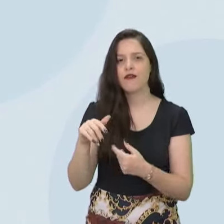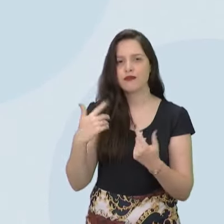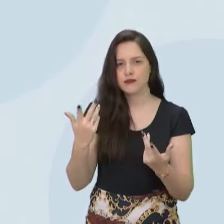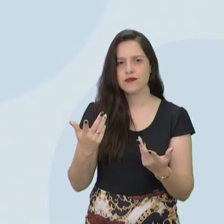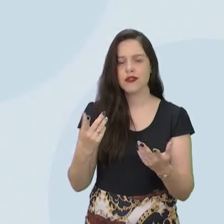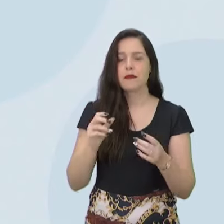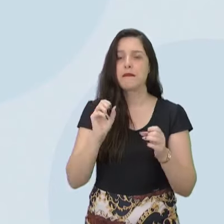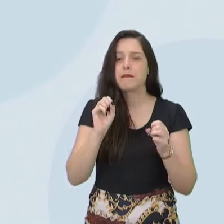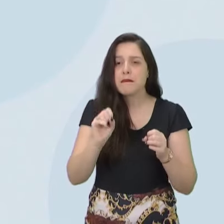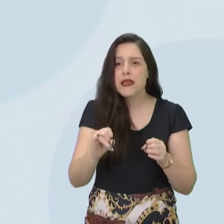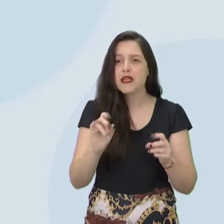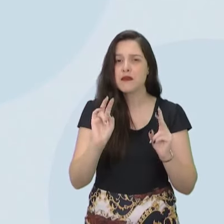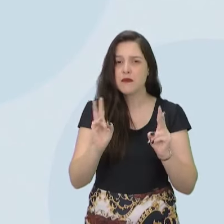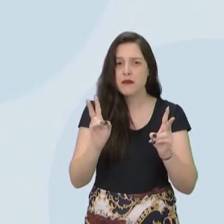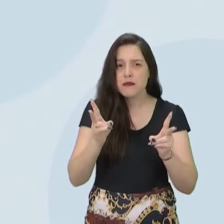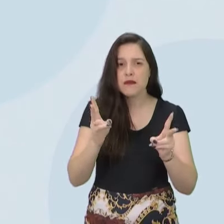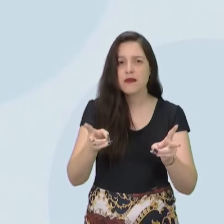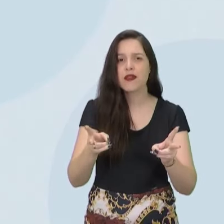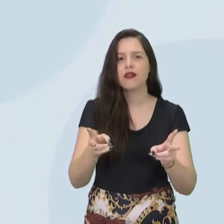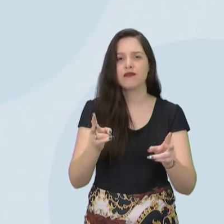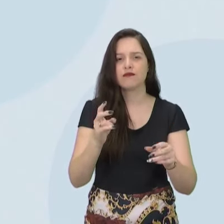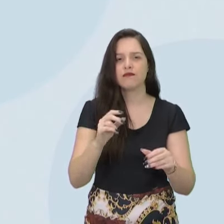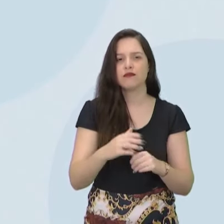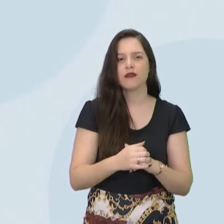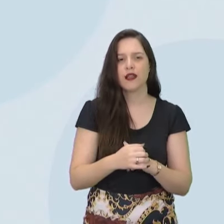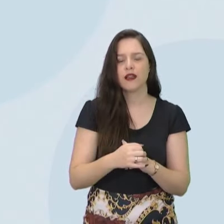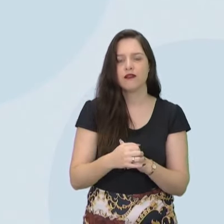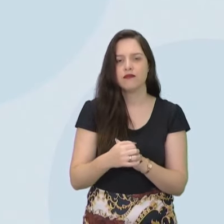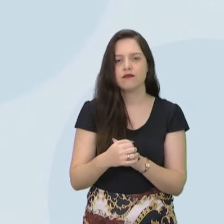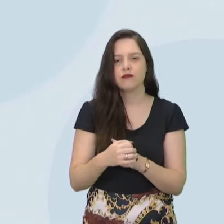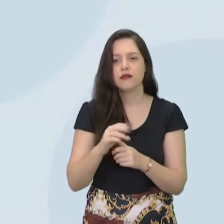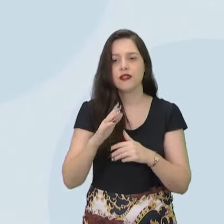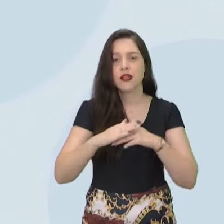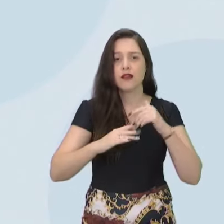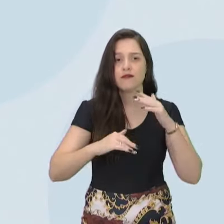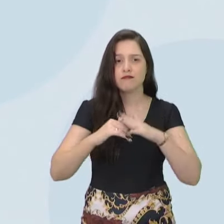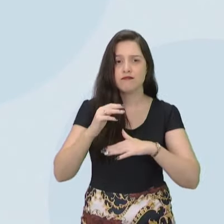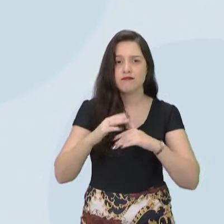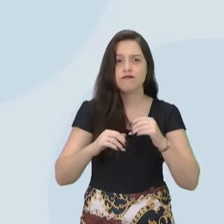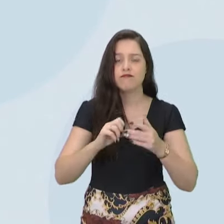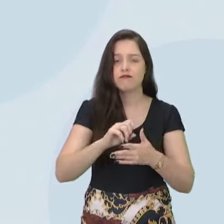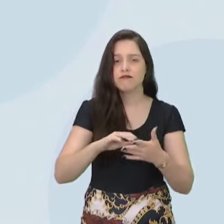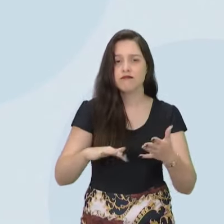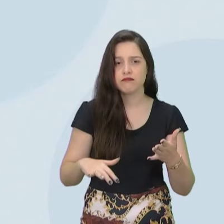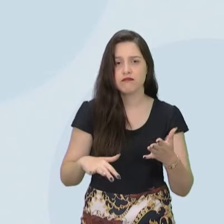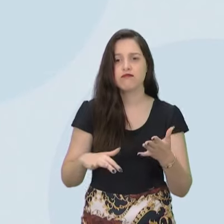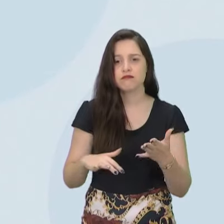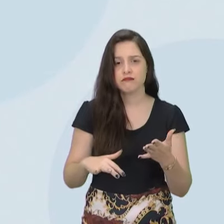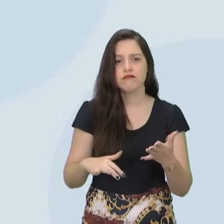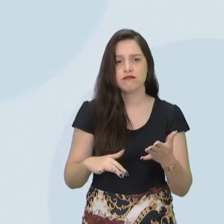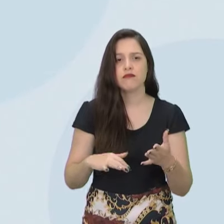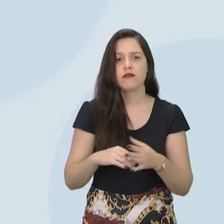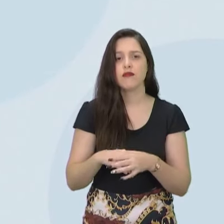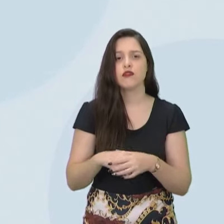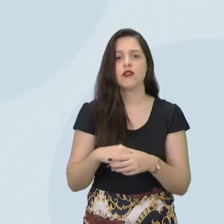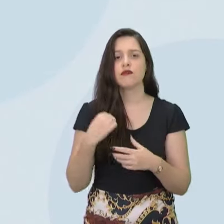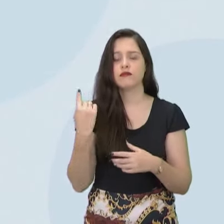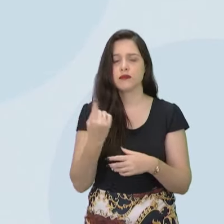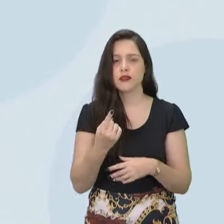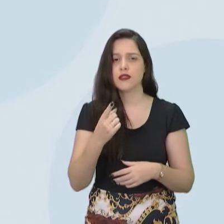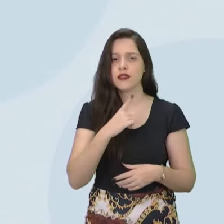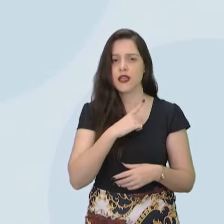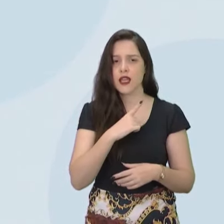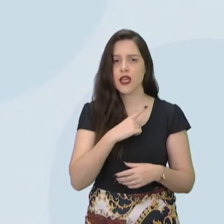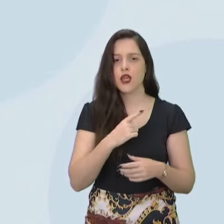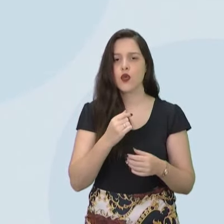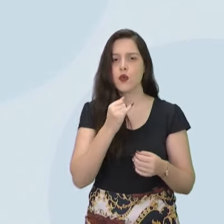sempre que tiver as cores laranja e branco, são as habilidades aí dos eixos estruturantes, tá? Aqui a gente tem um exemplo,